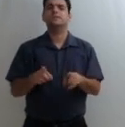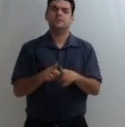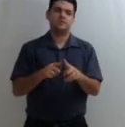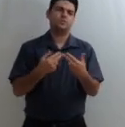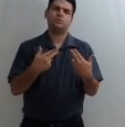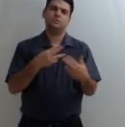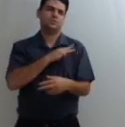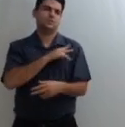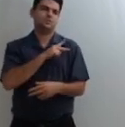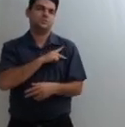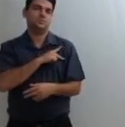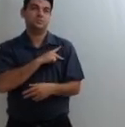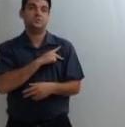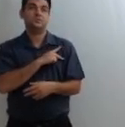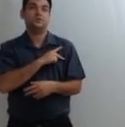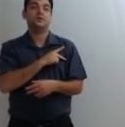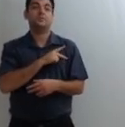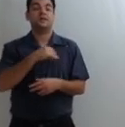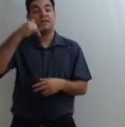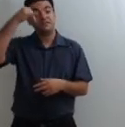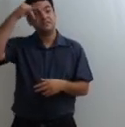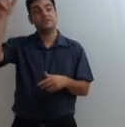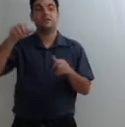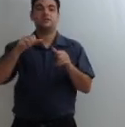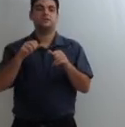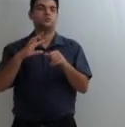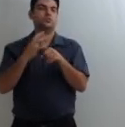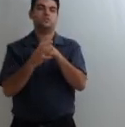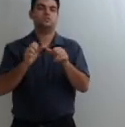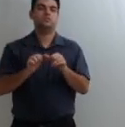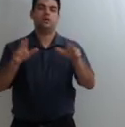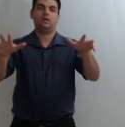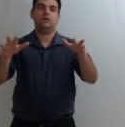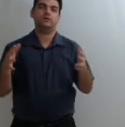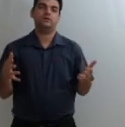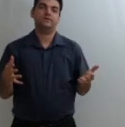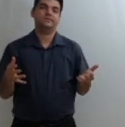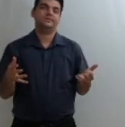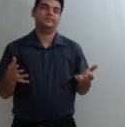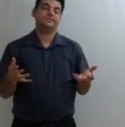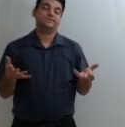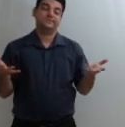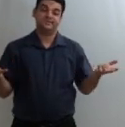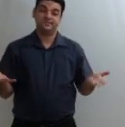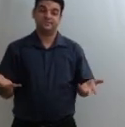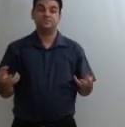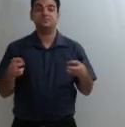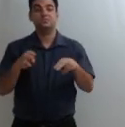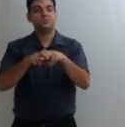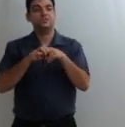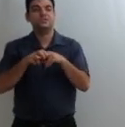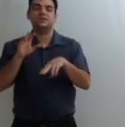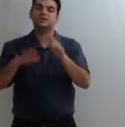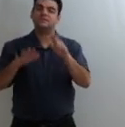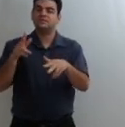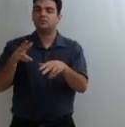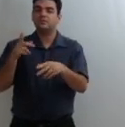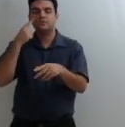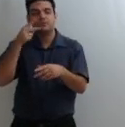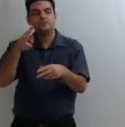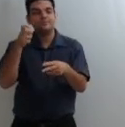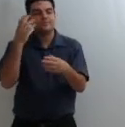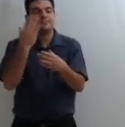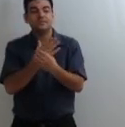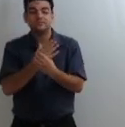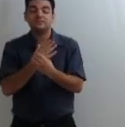para conter a disseminação, esta Casa vem olhando com menor rigor para casos como o presente, flexibilizando